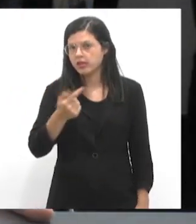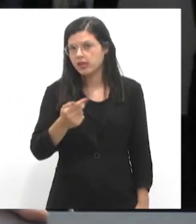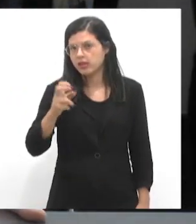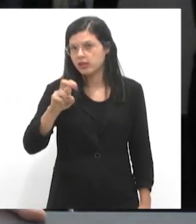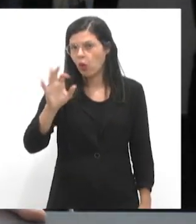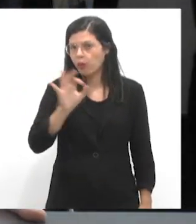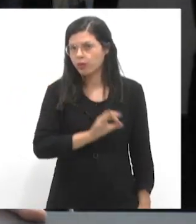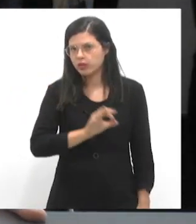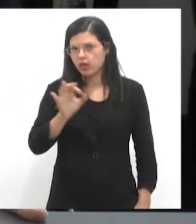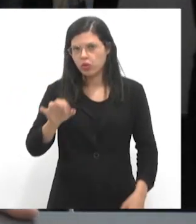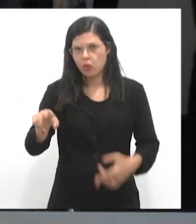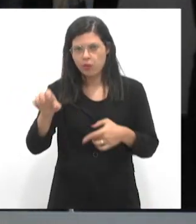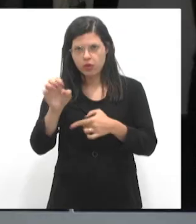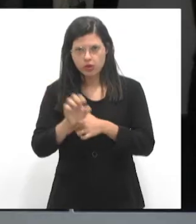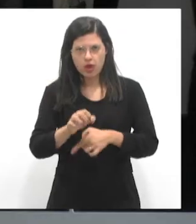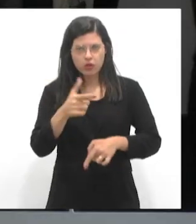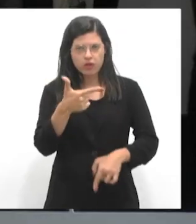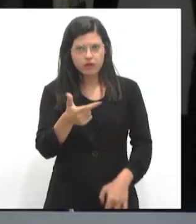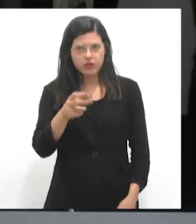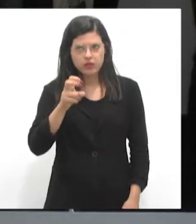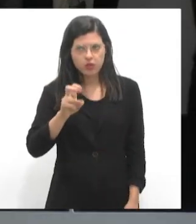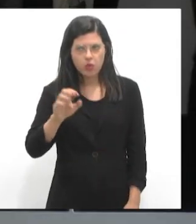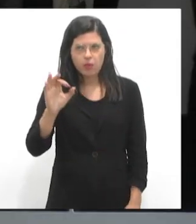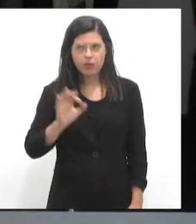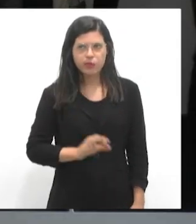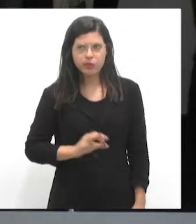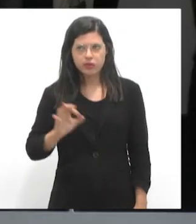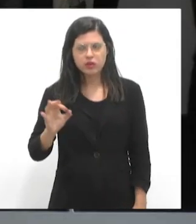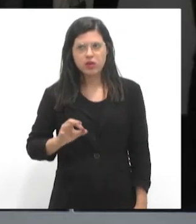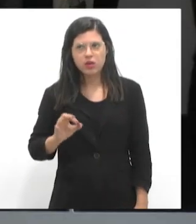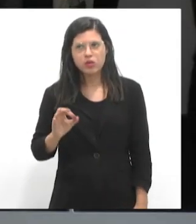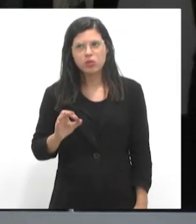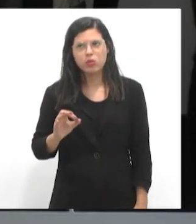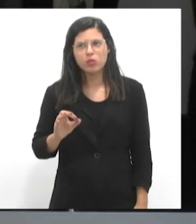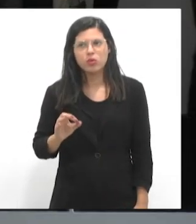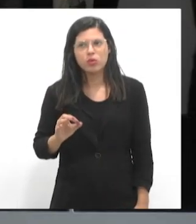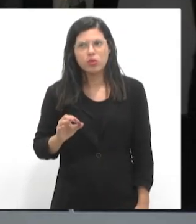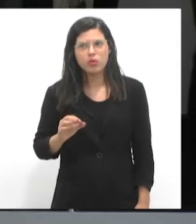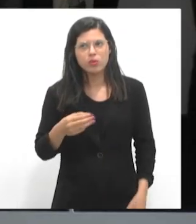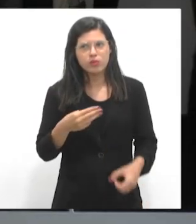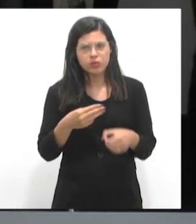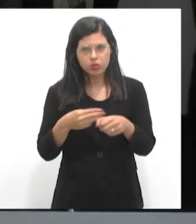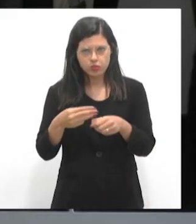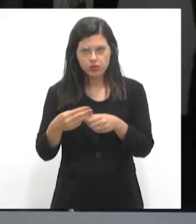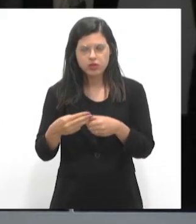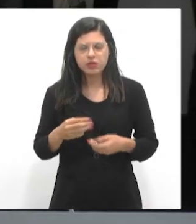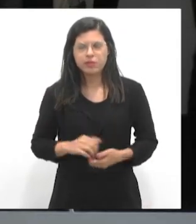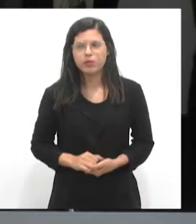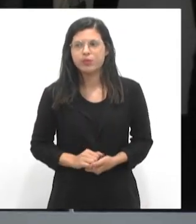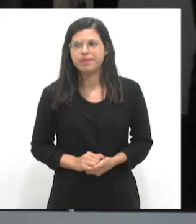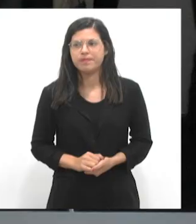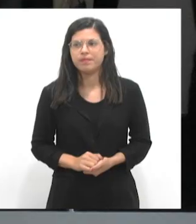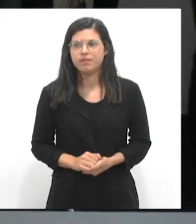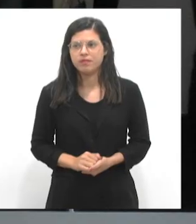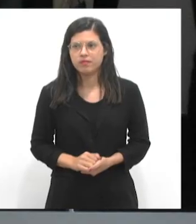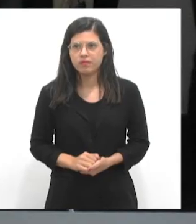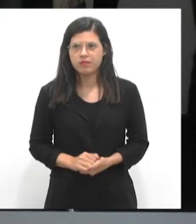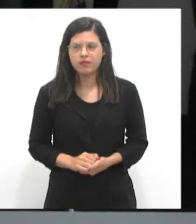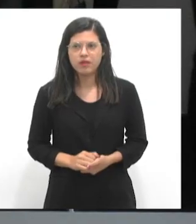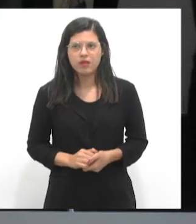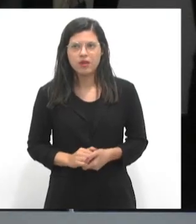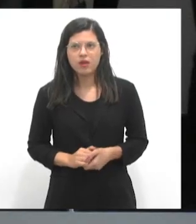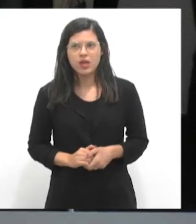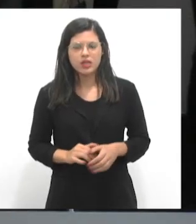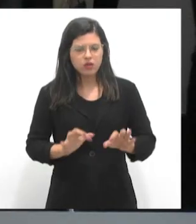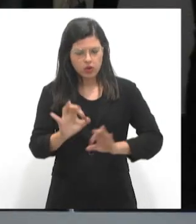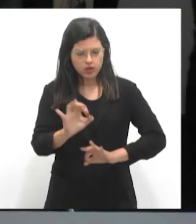Estado e 25% dos municípios. Essa distribuição